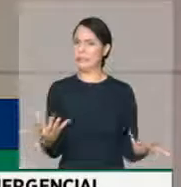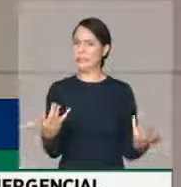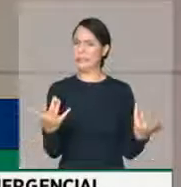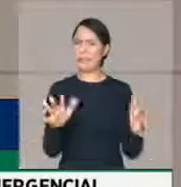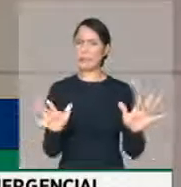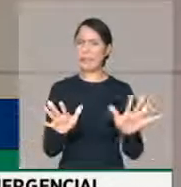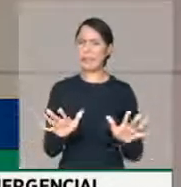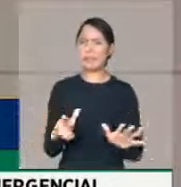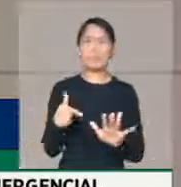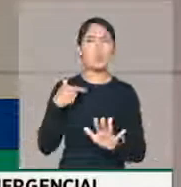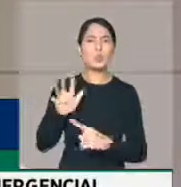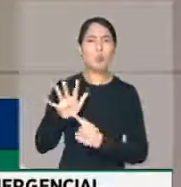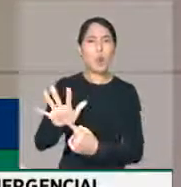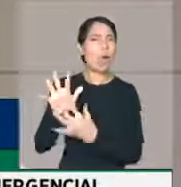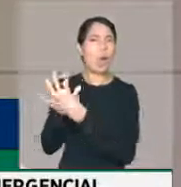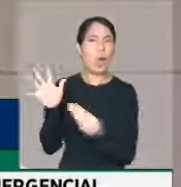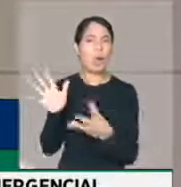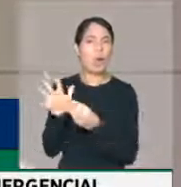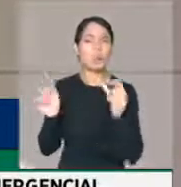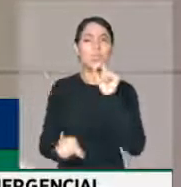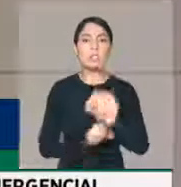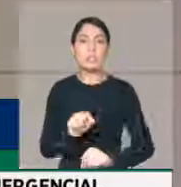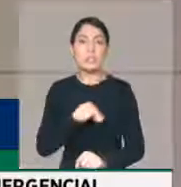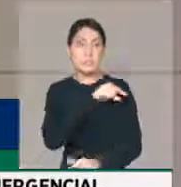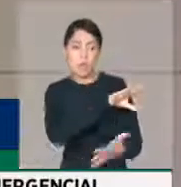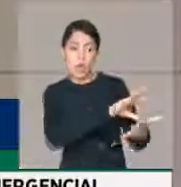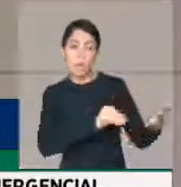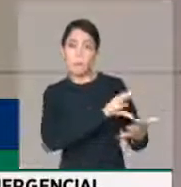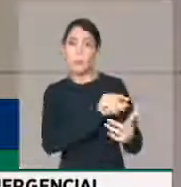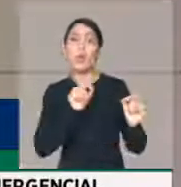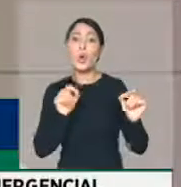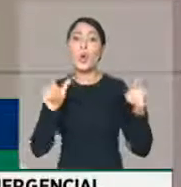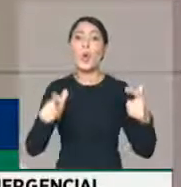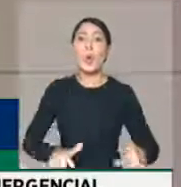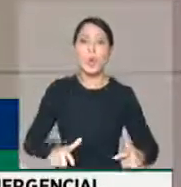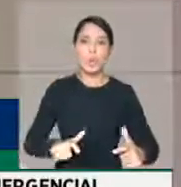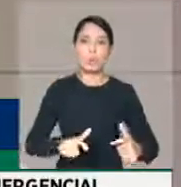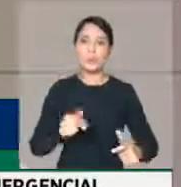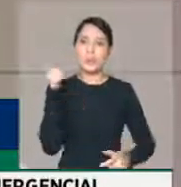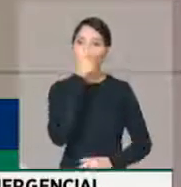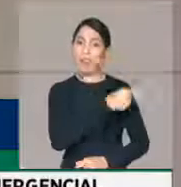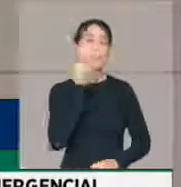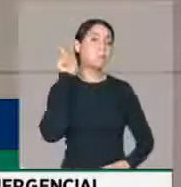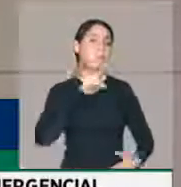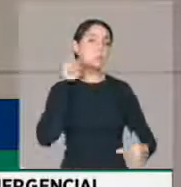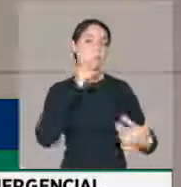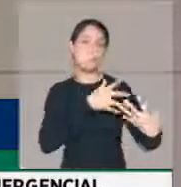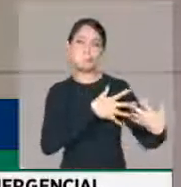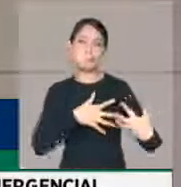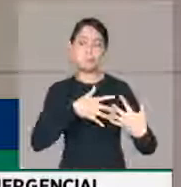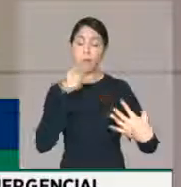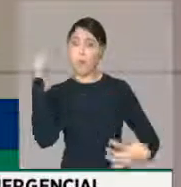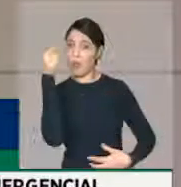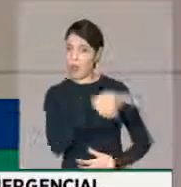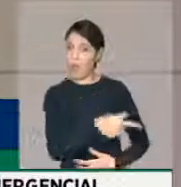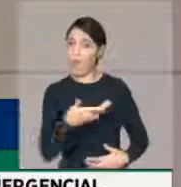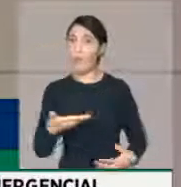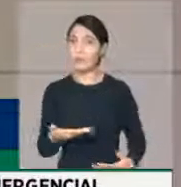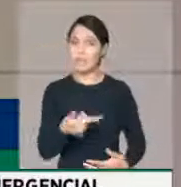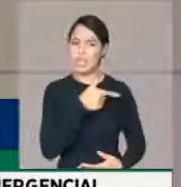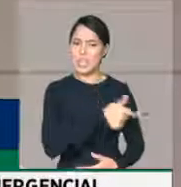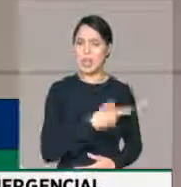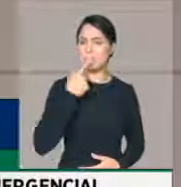bom exemplo, mas ainda assim é copiado da pior forma possível do presidente dos Estados Unidos da América. Lá, ele ameaça